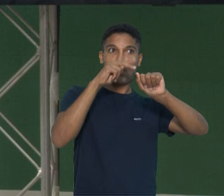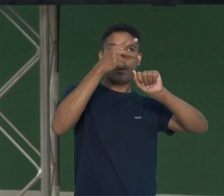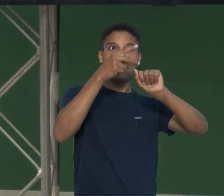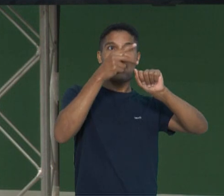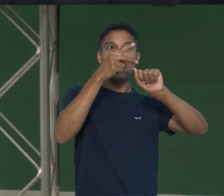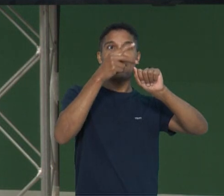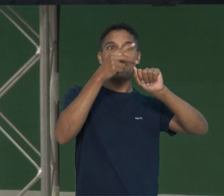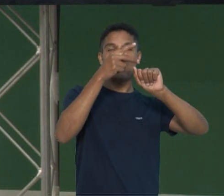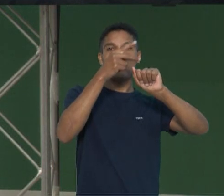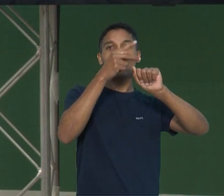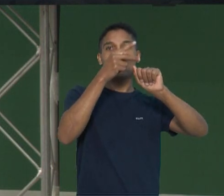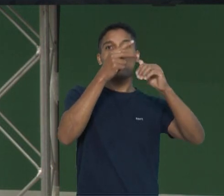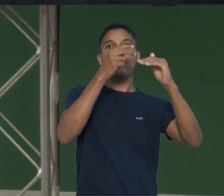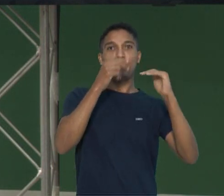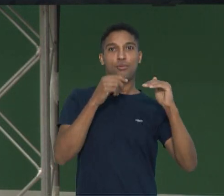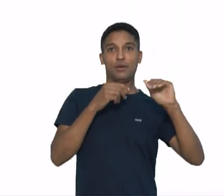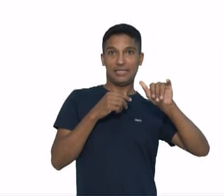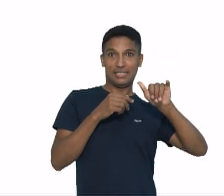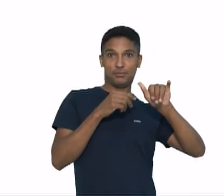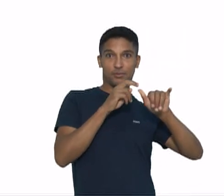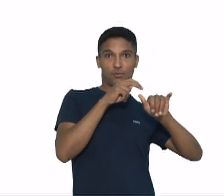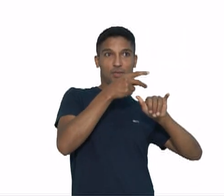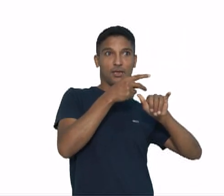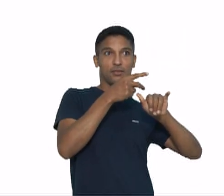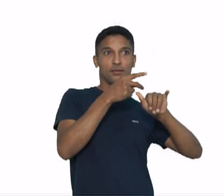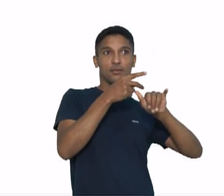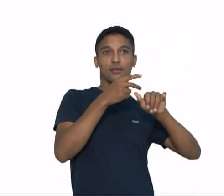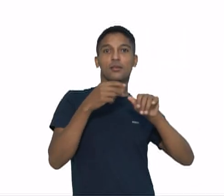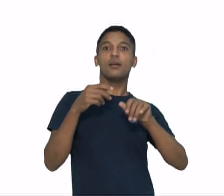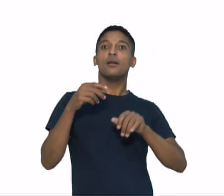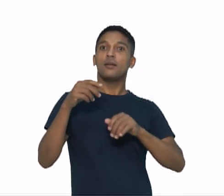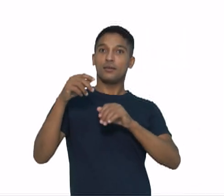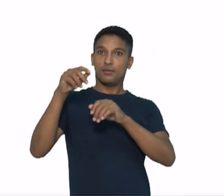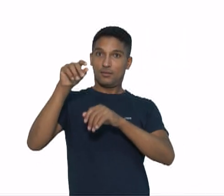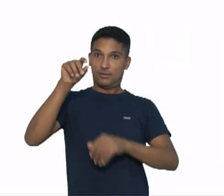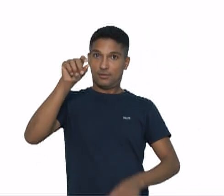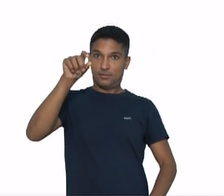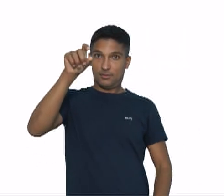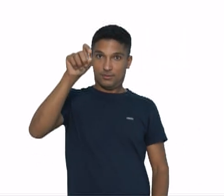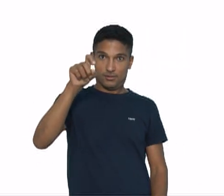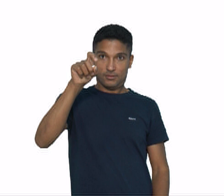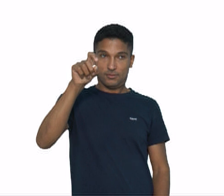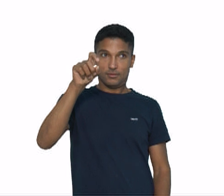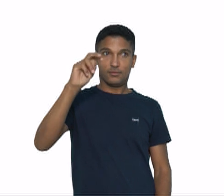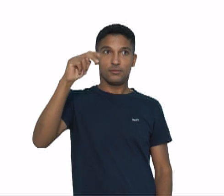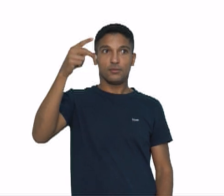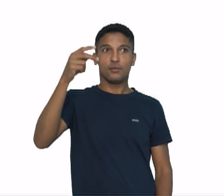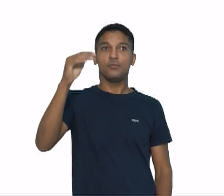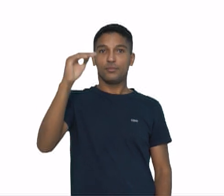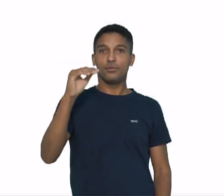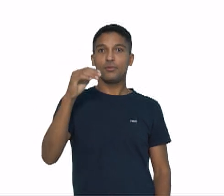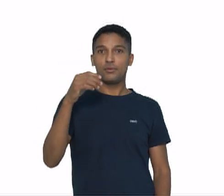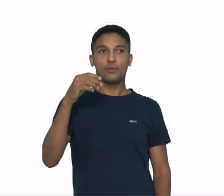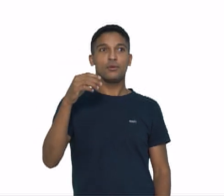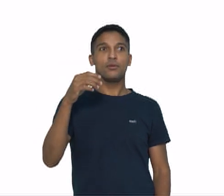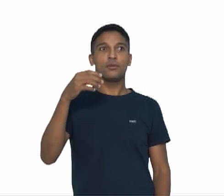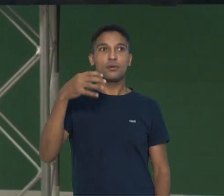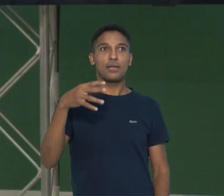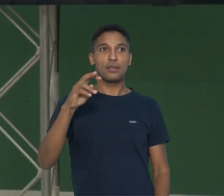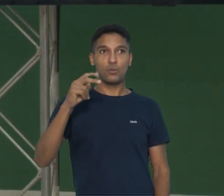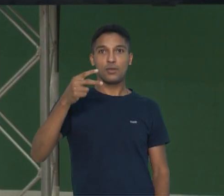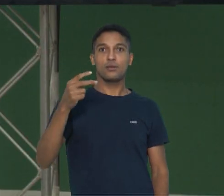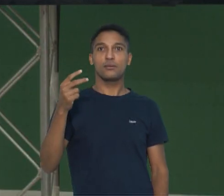ao quadrado, o b ao quadrado vai estar abaixo do x ao quadrado, 3 ao quadrado é 9, 4 ao quadrado é